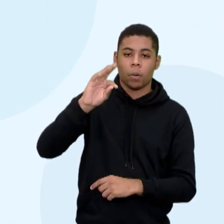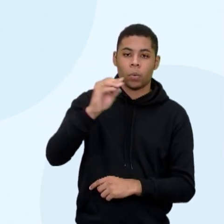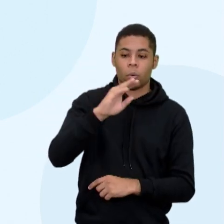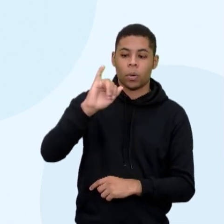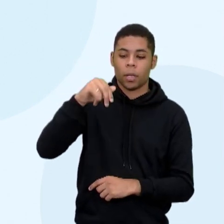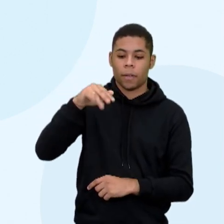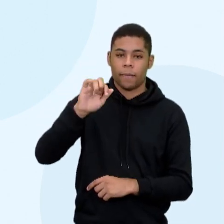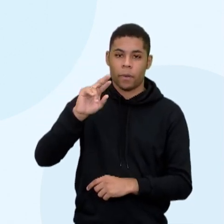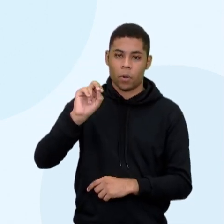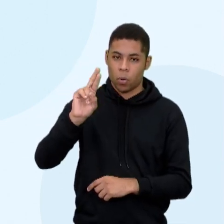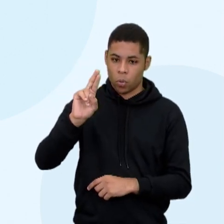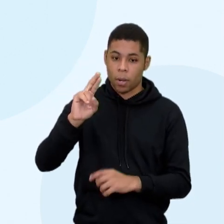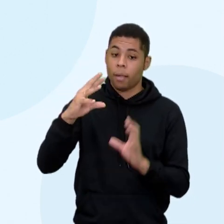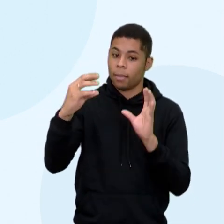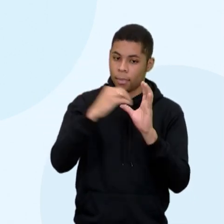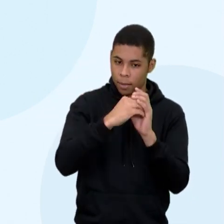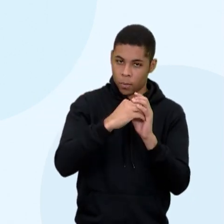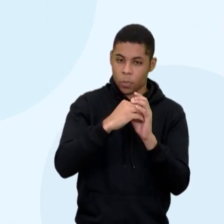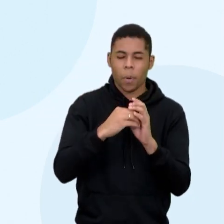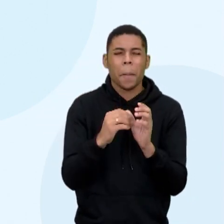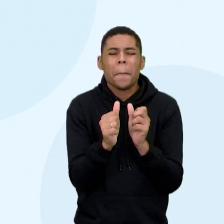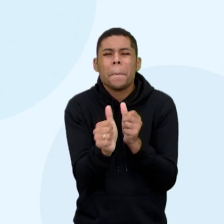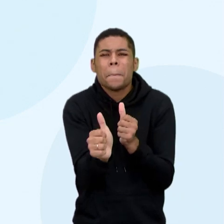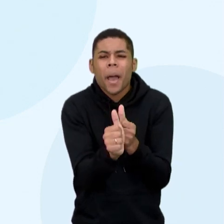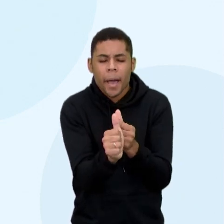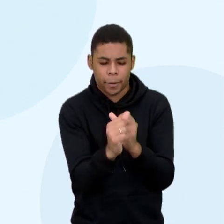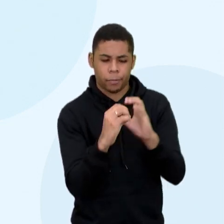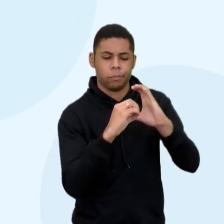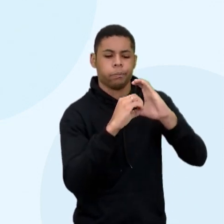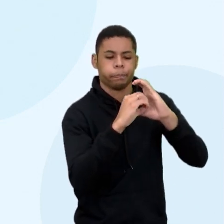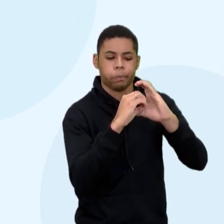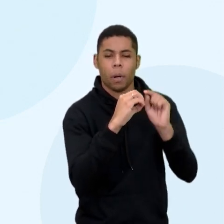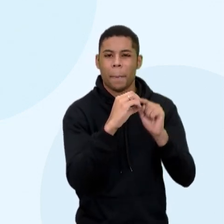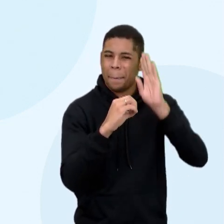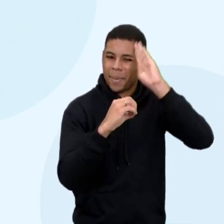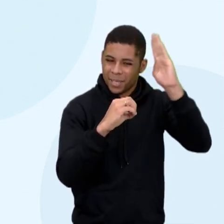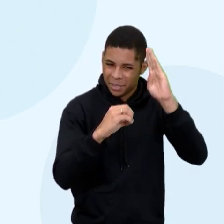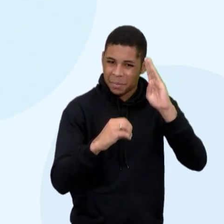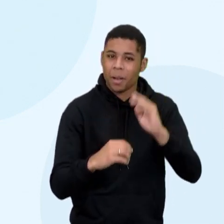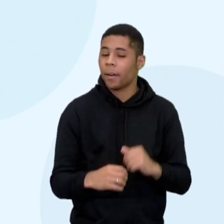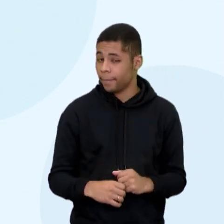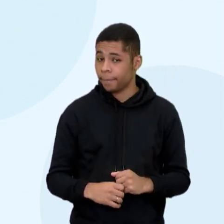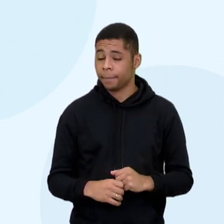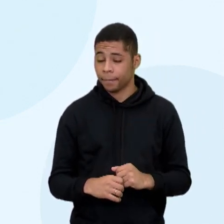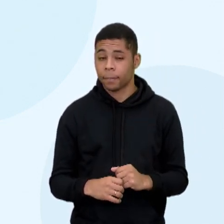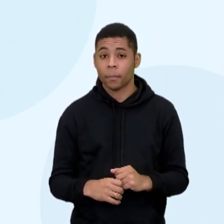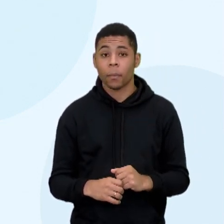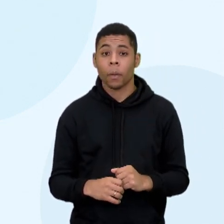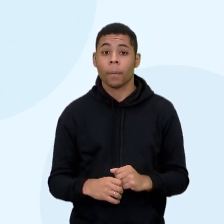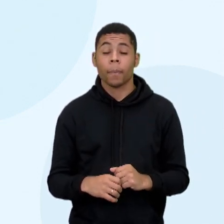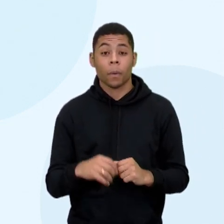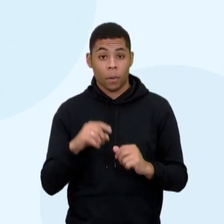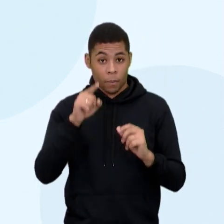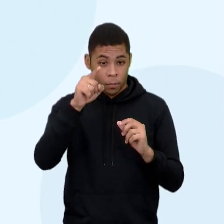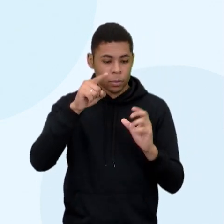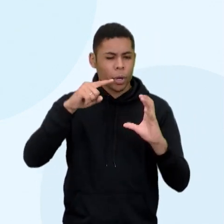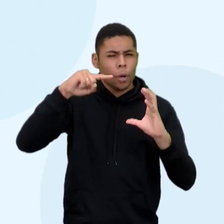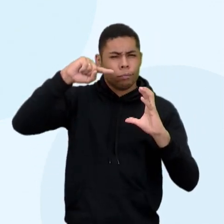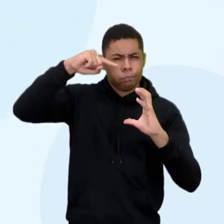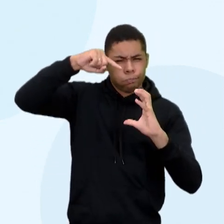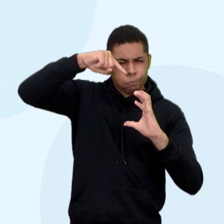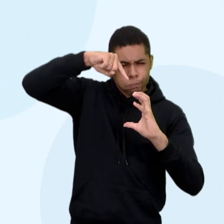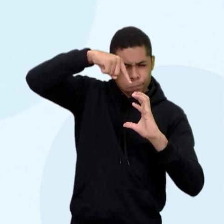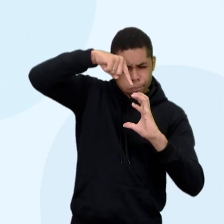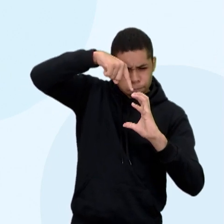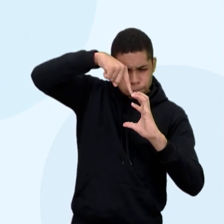lembrando, né, cada vez mais que nos aprofundamos aí para o interior do planeta, né, nós temos aí as